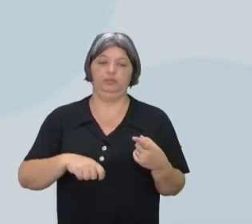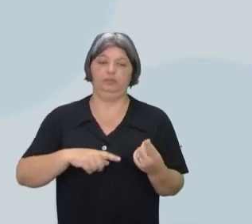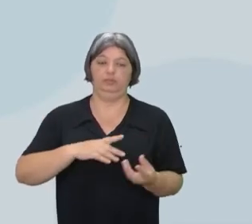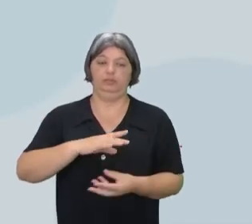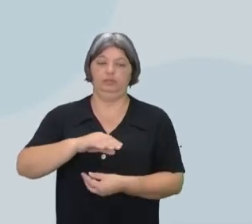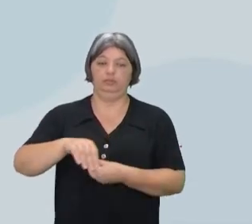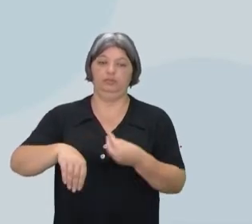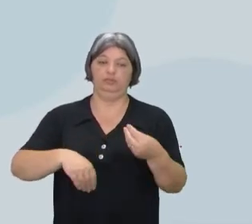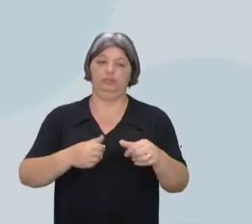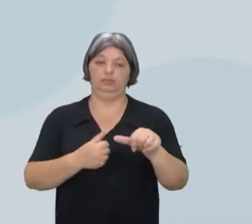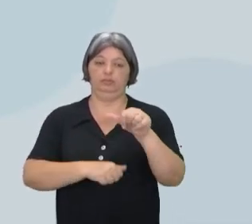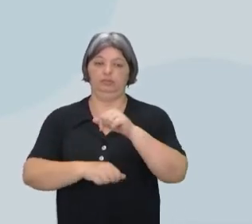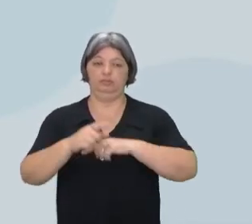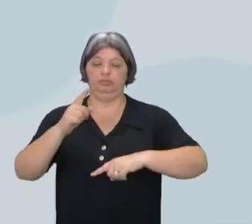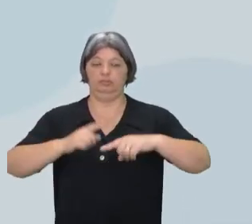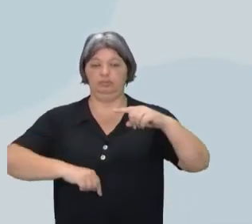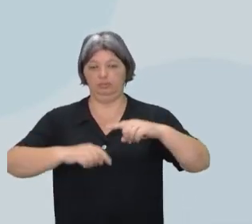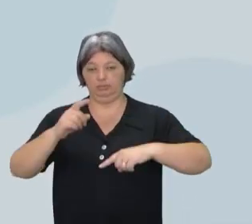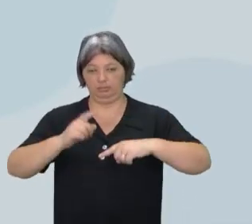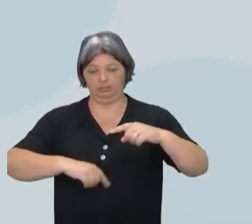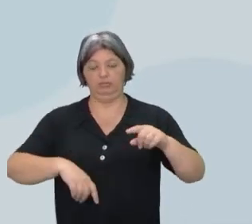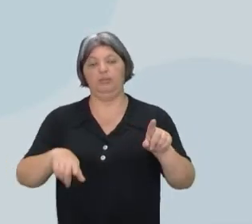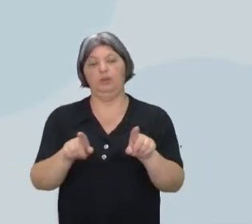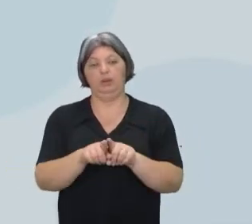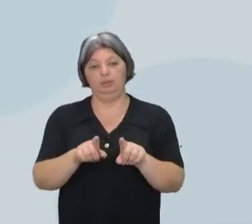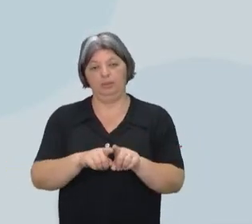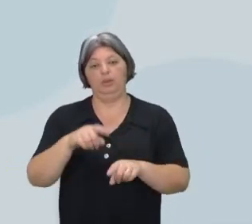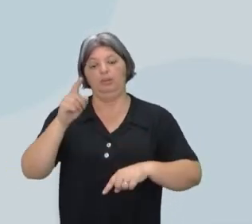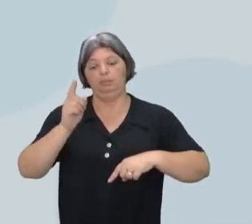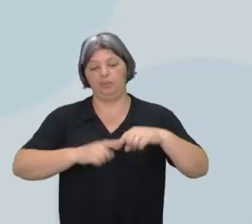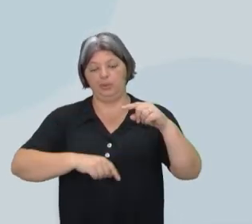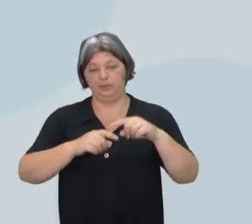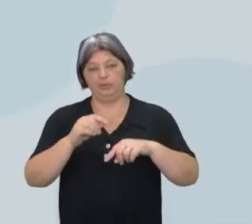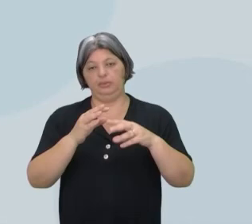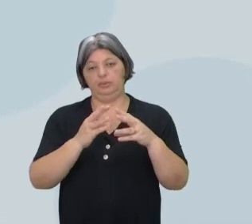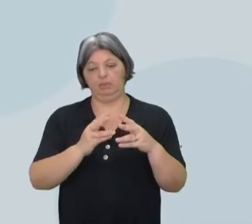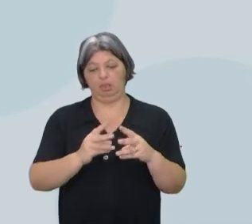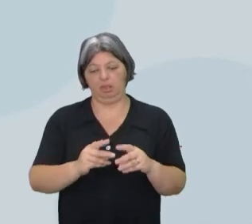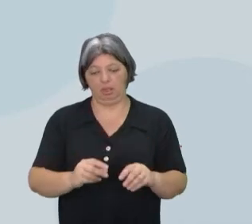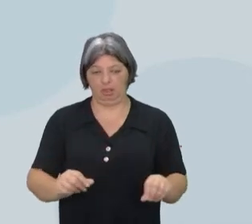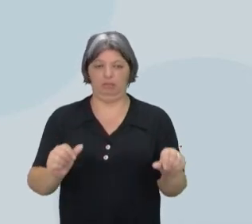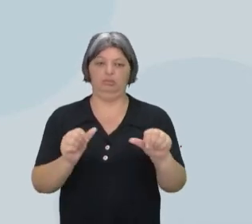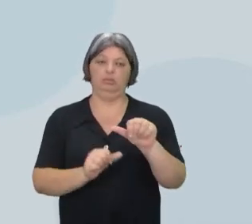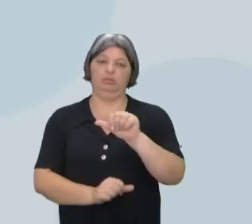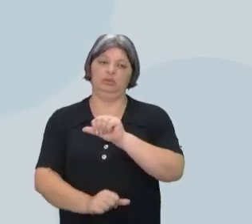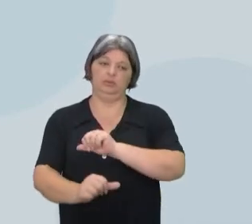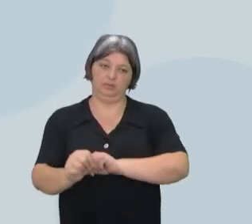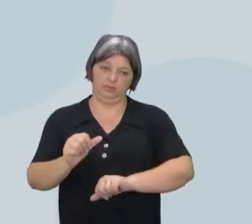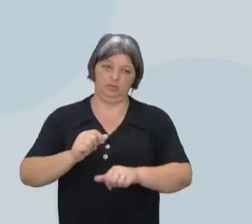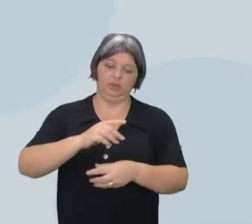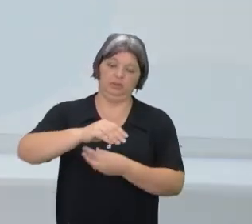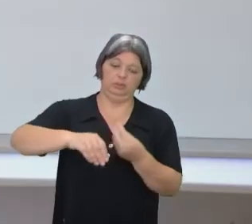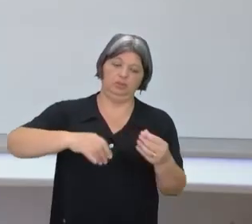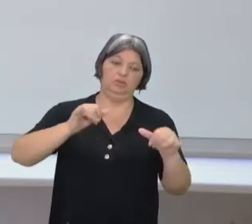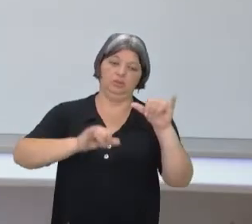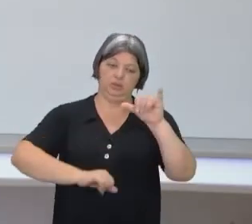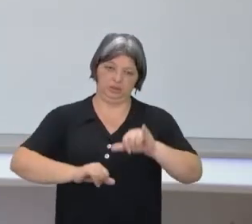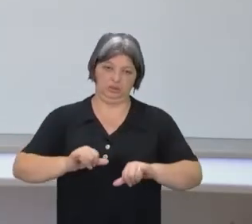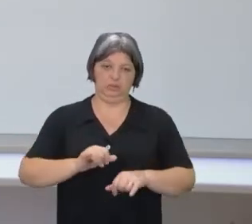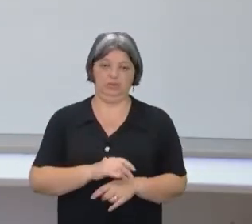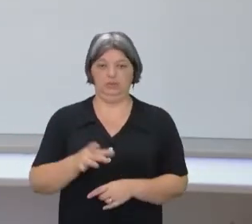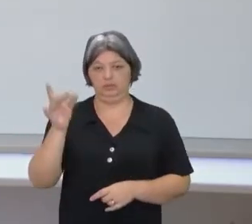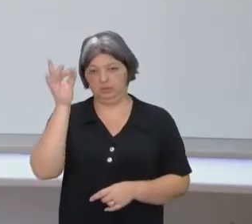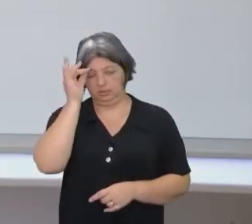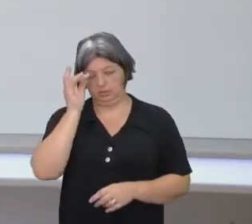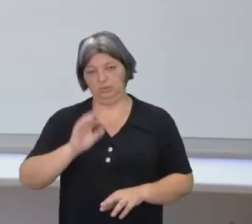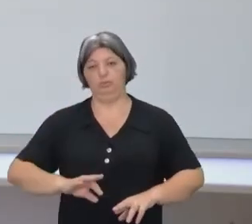virar produto, como do produto se decompor e voltar a ser o nosso reagente. Então, gravem aí bem a